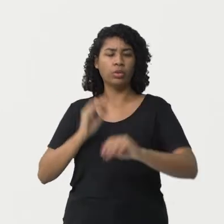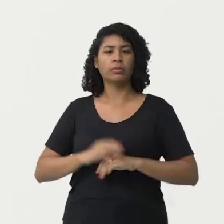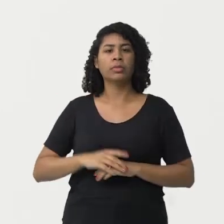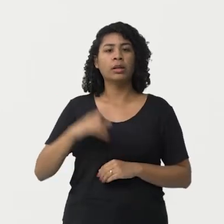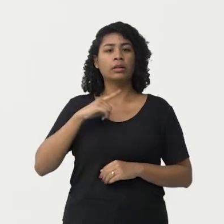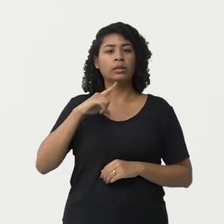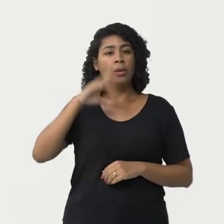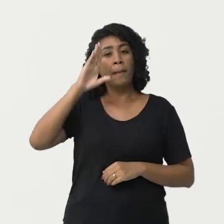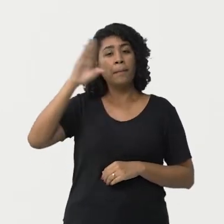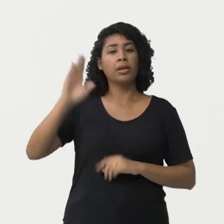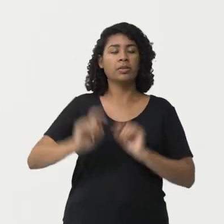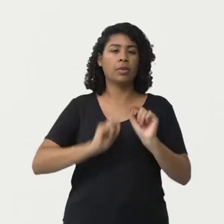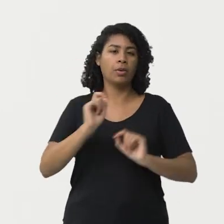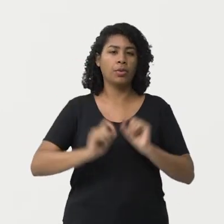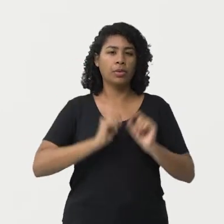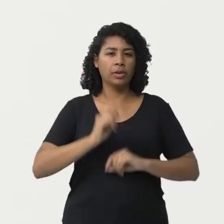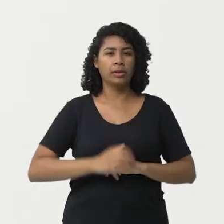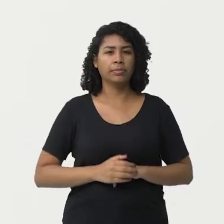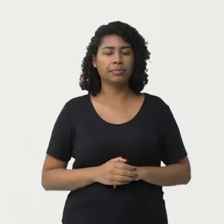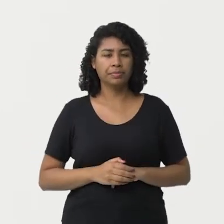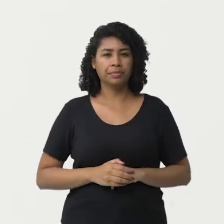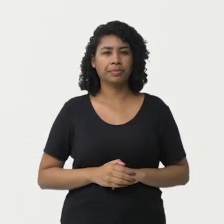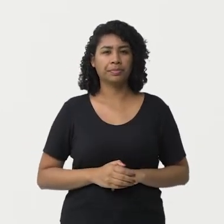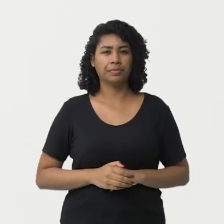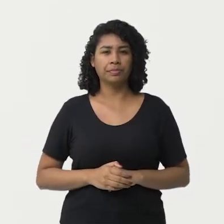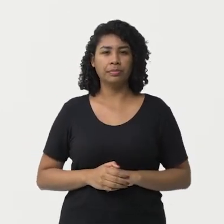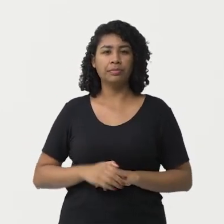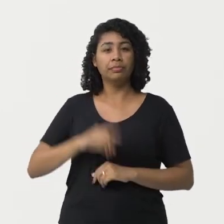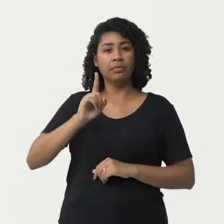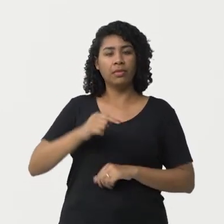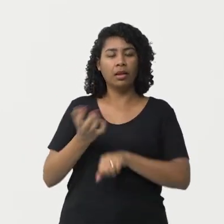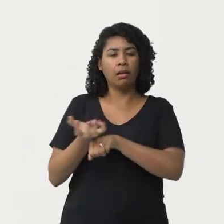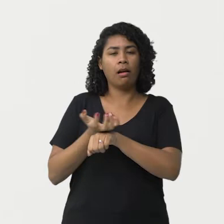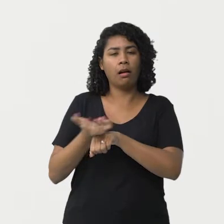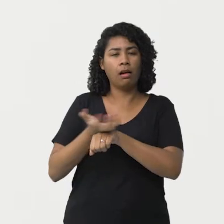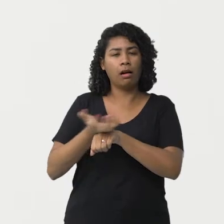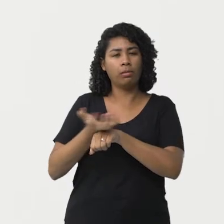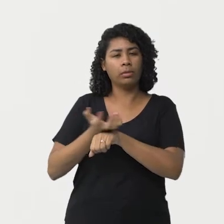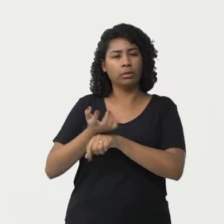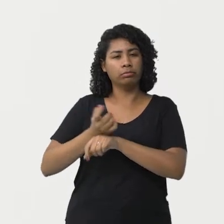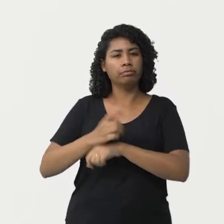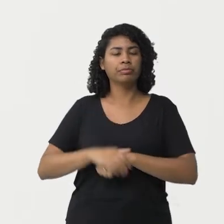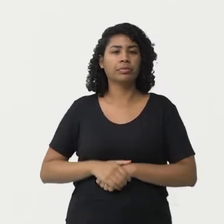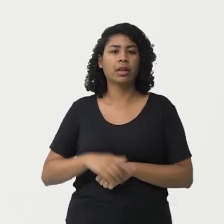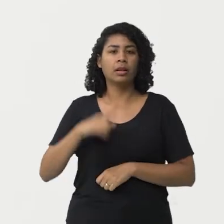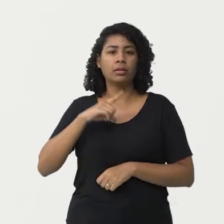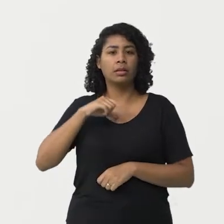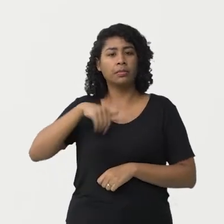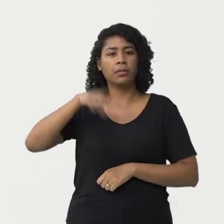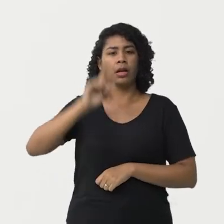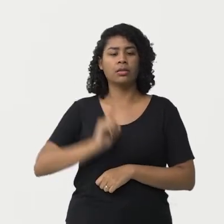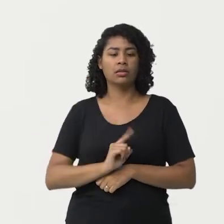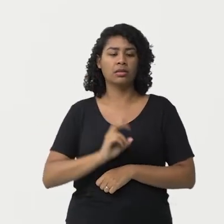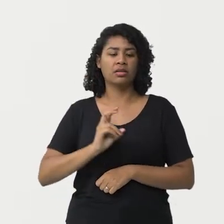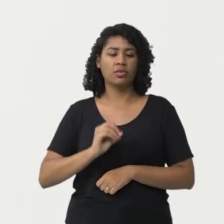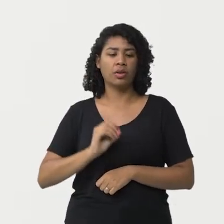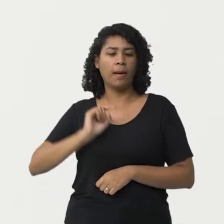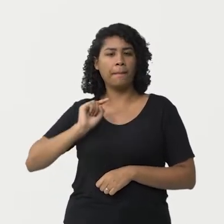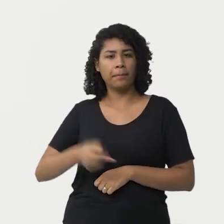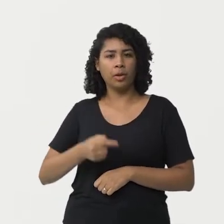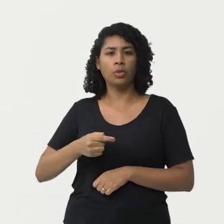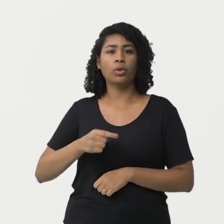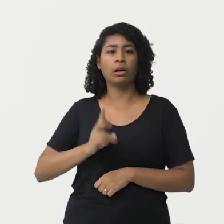seja, as que vão mais se destacar, mais ocorrer, são as gramíneas. São mais de 150 mil quilômetros de